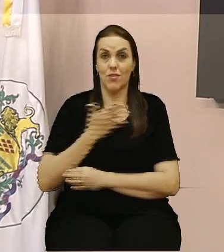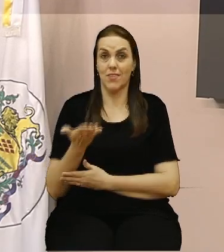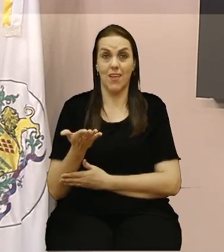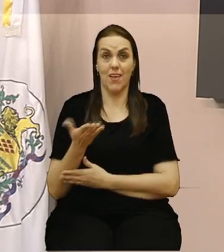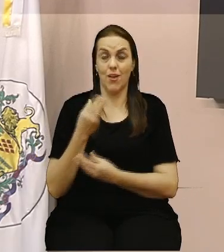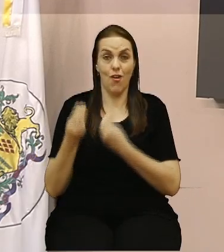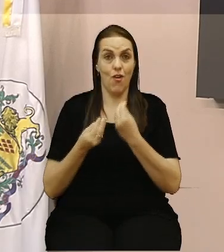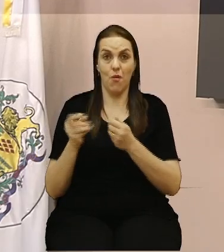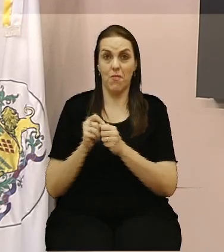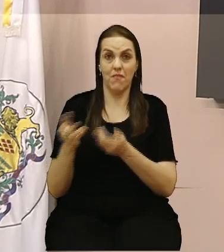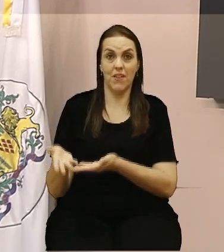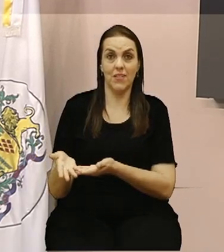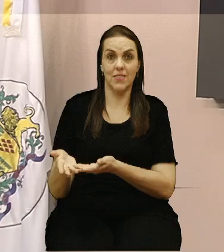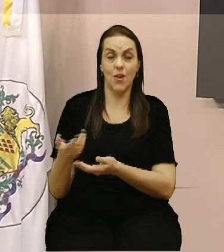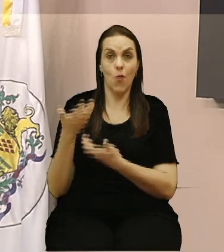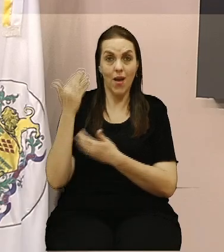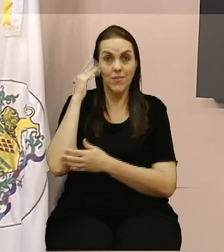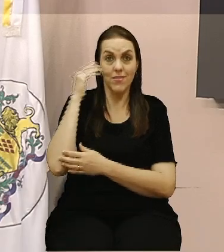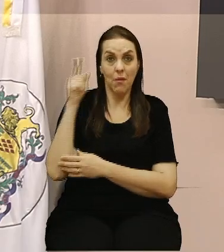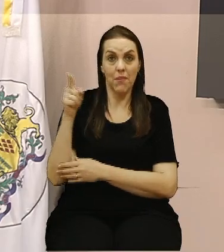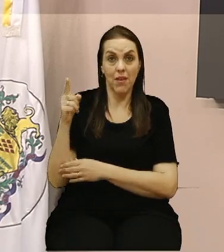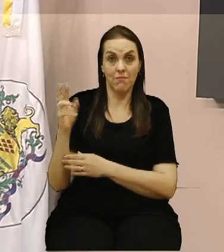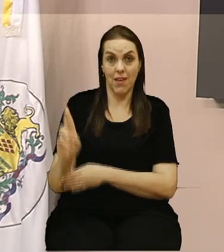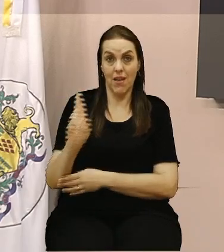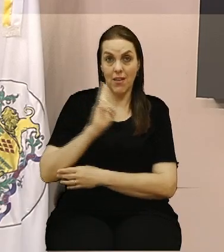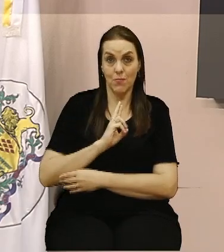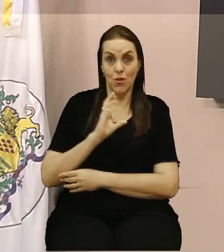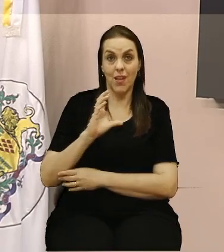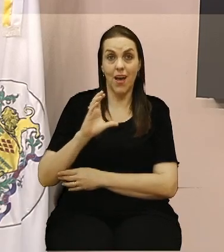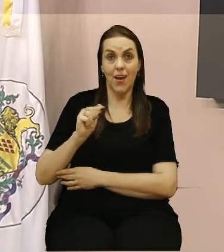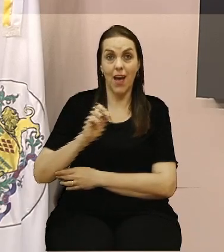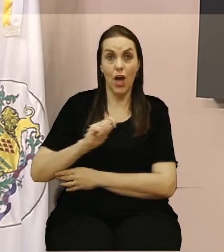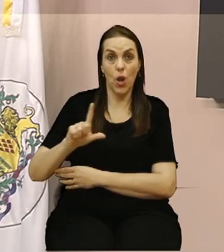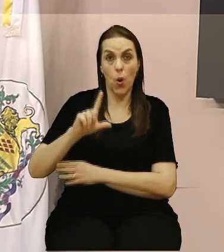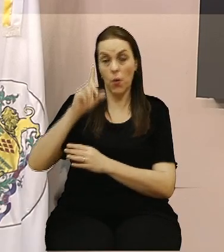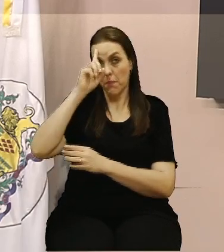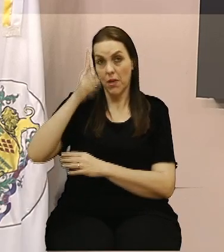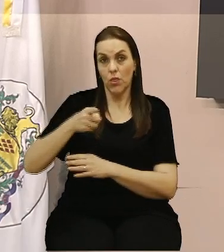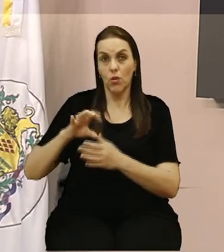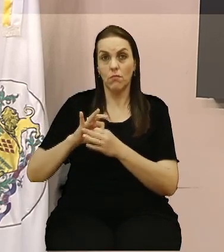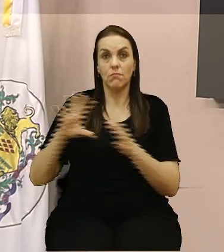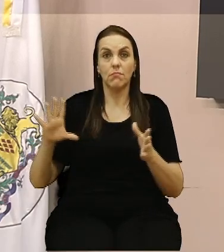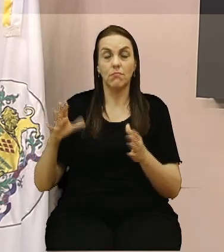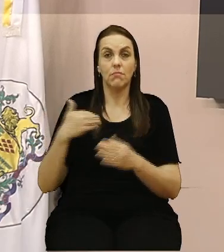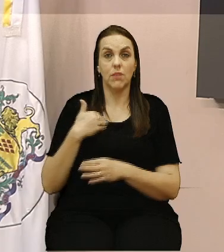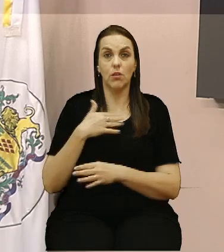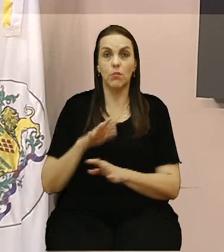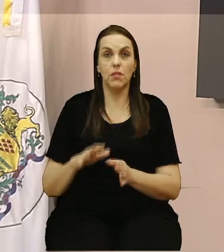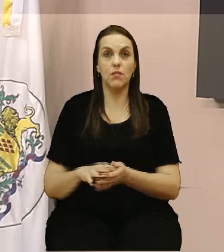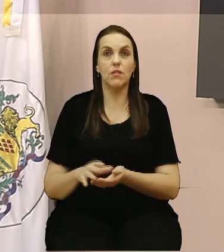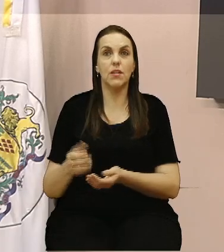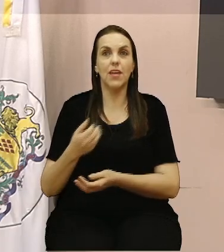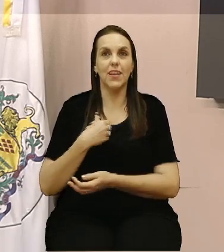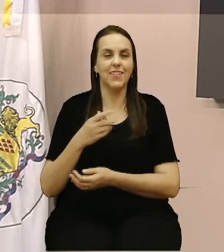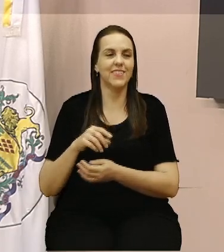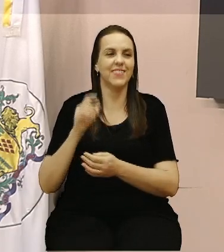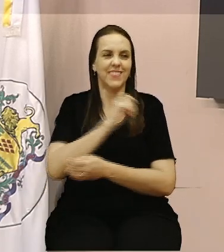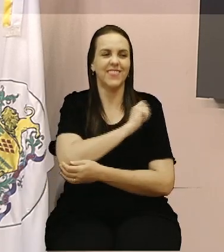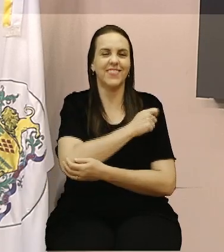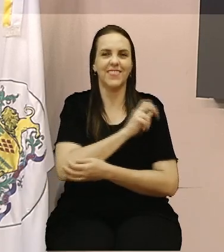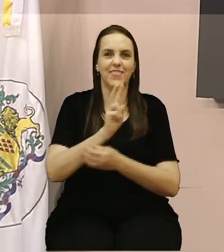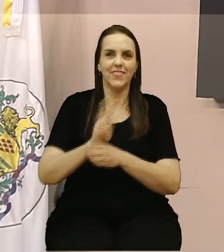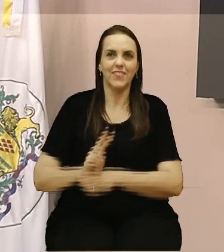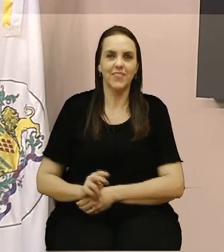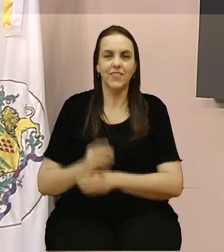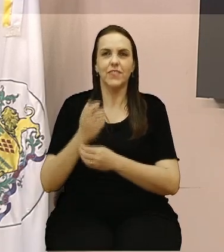conduta dela. Eu quero saber dela por que ela mandou soltar esse animal sem avaliação prévia, com um fiscal indo lá ver,